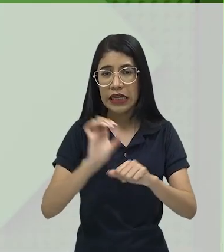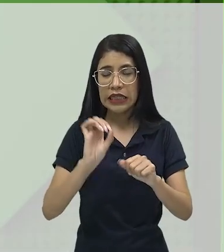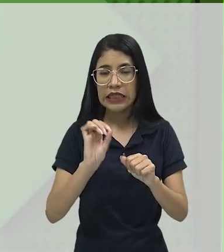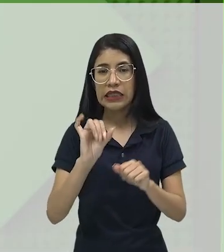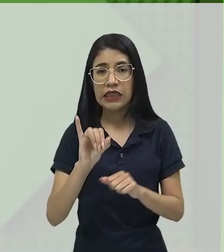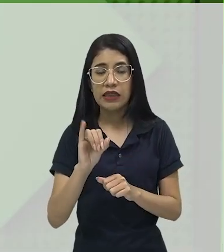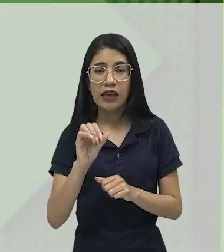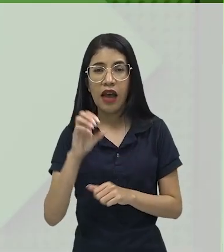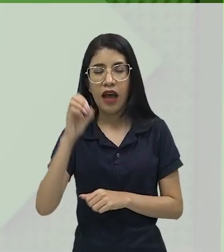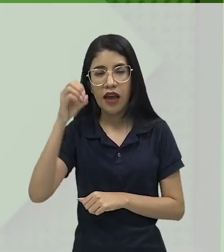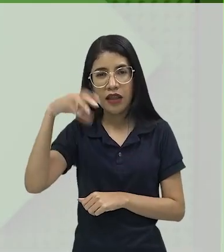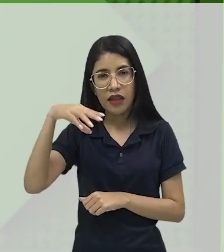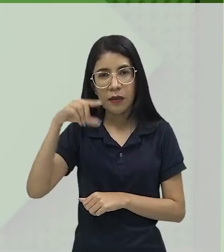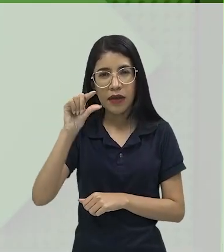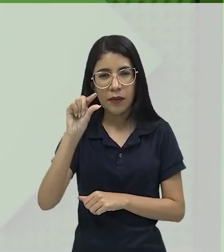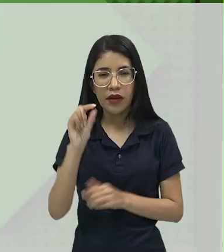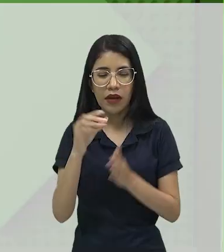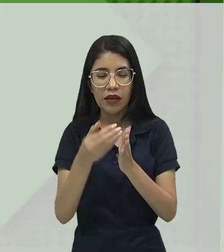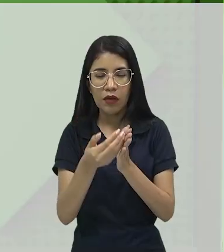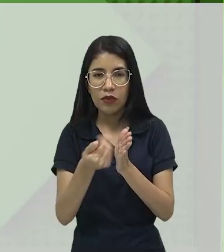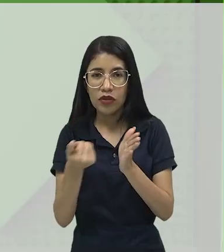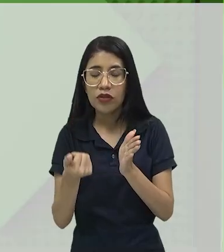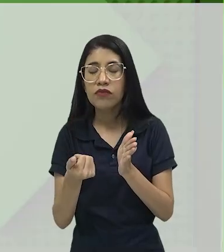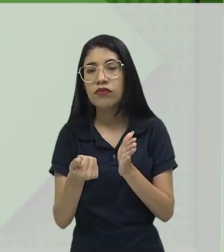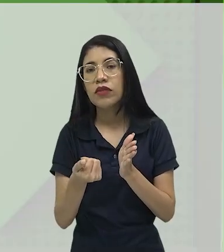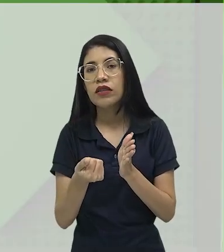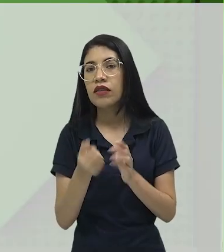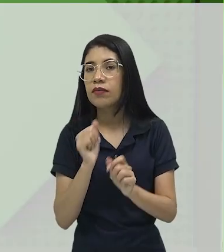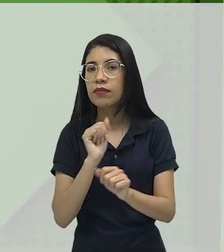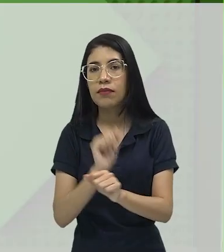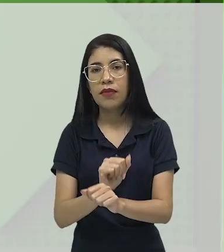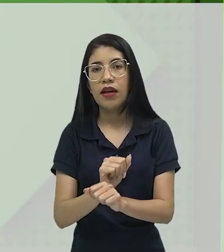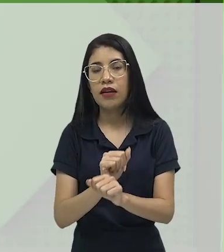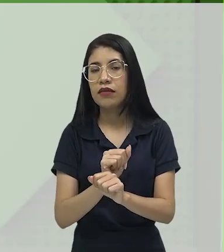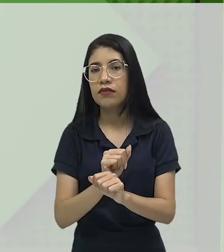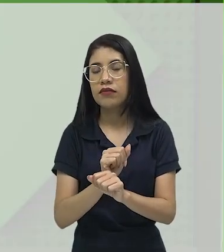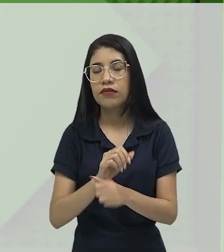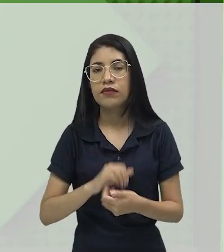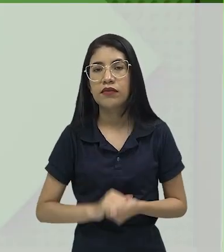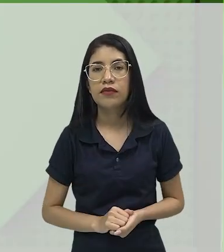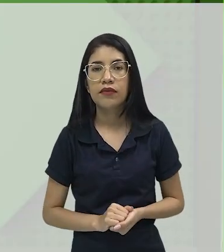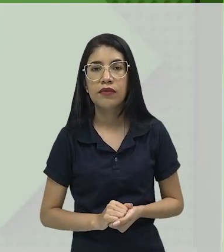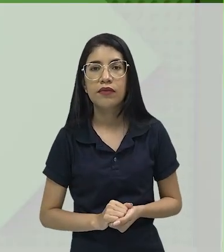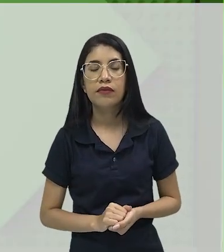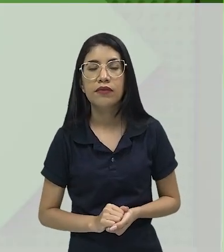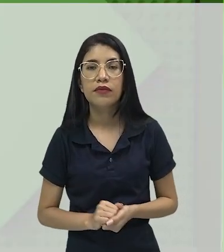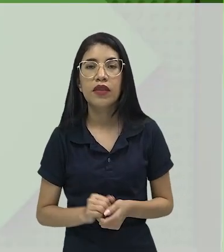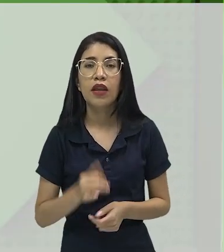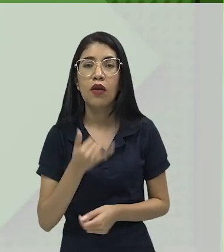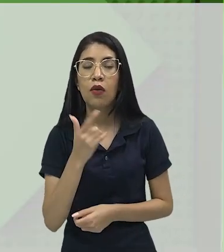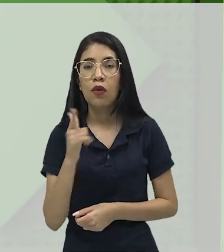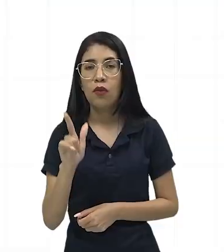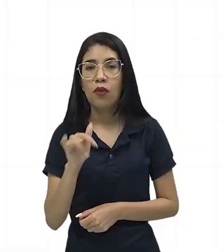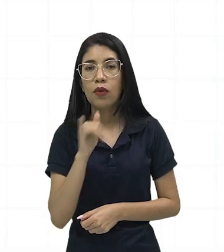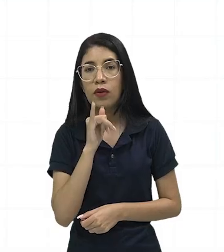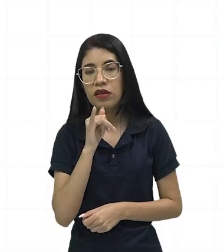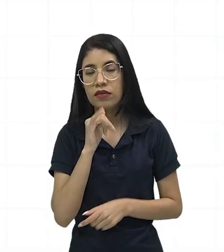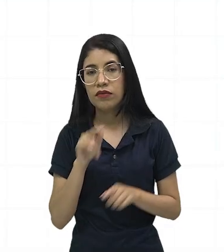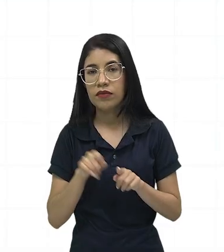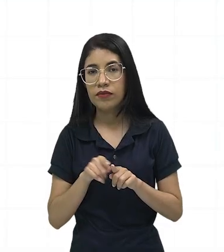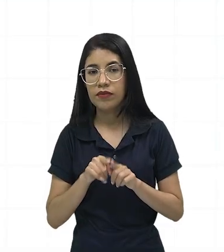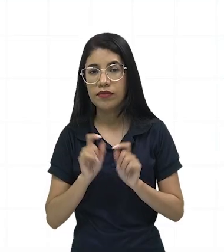ela é interrompida, né? Então, nós temos aí este exemplo. O outro, que é o circuito